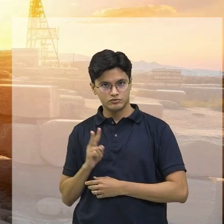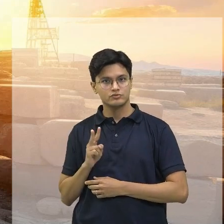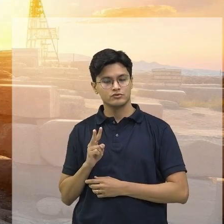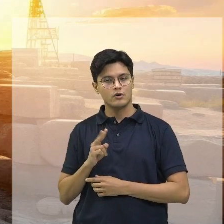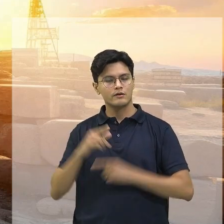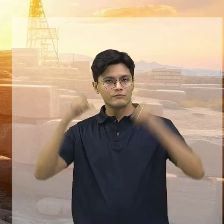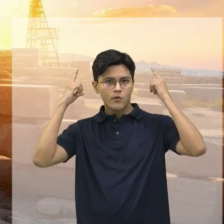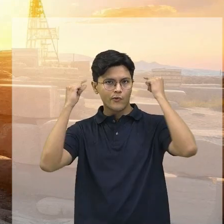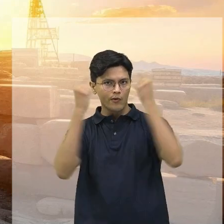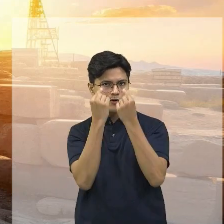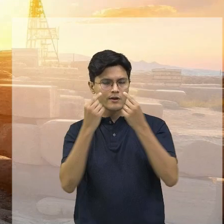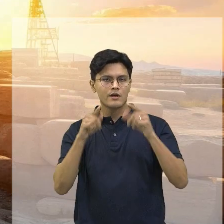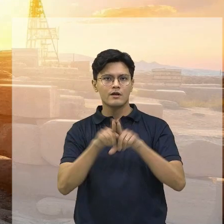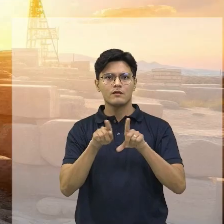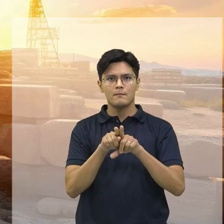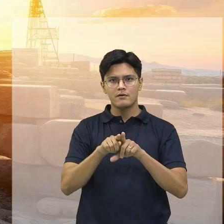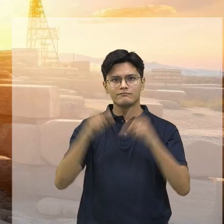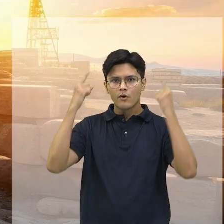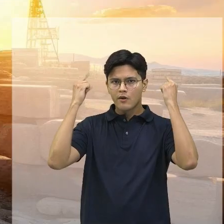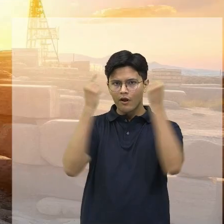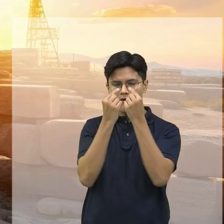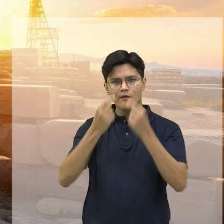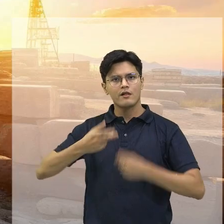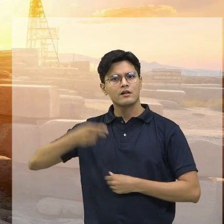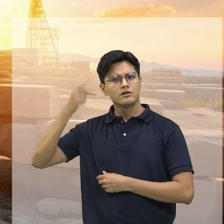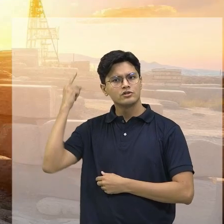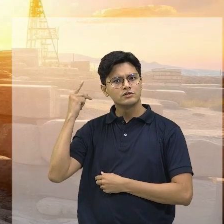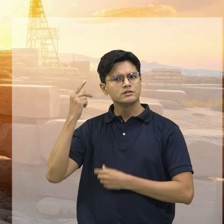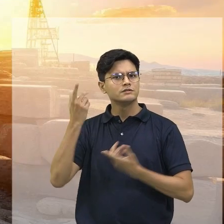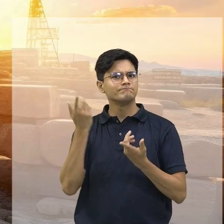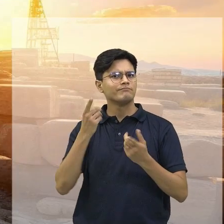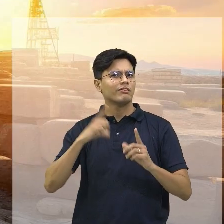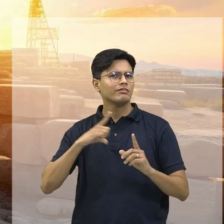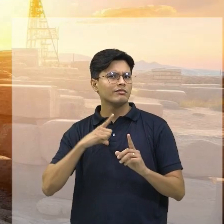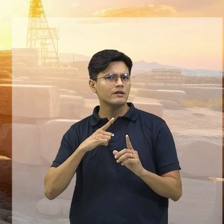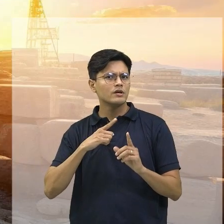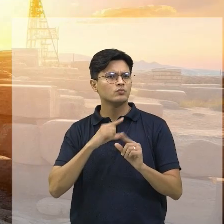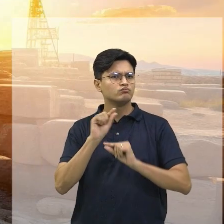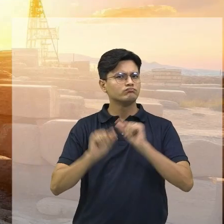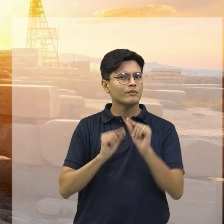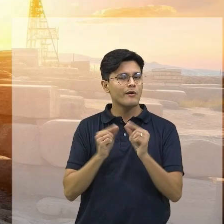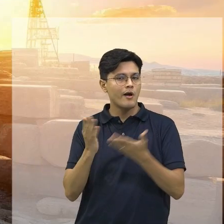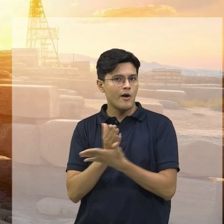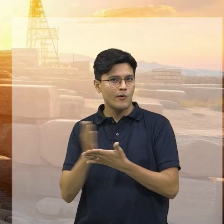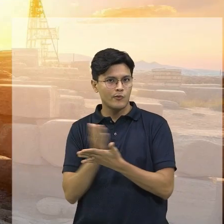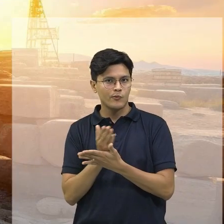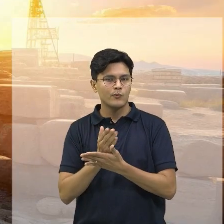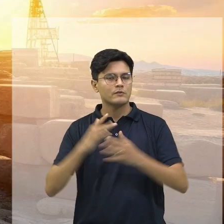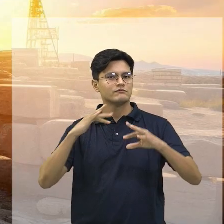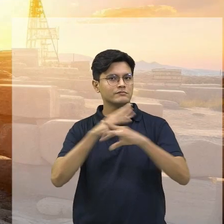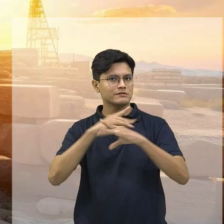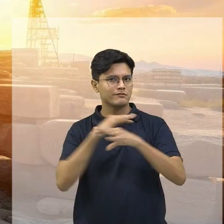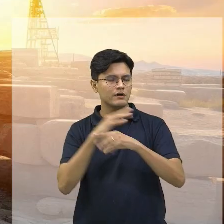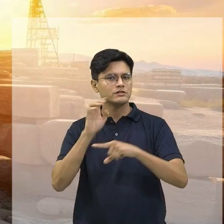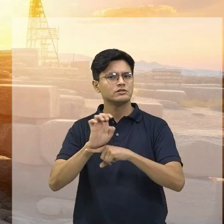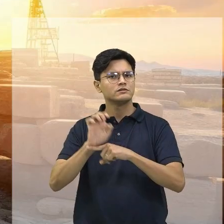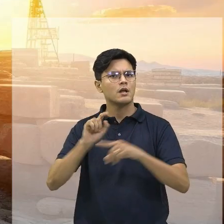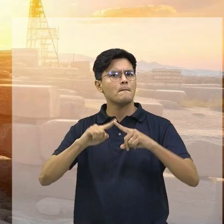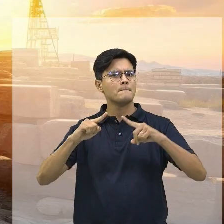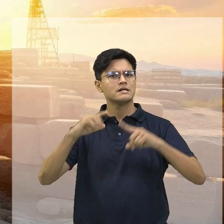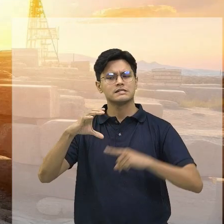vai, se deparar com algumas cidades-estados. Mas por que elas são chamadas